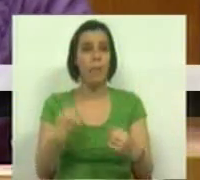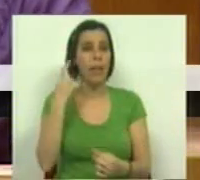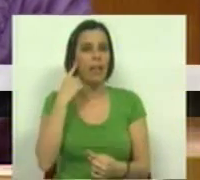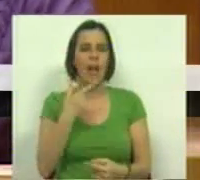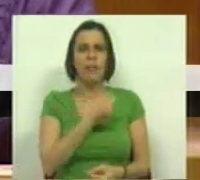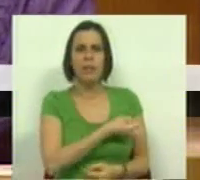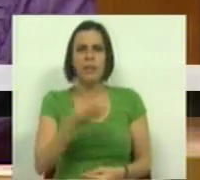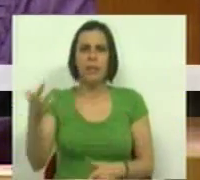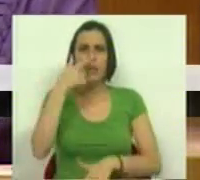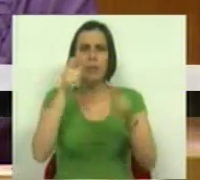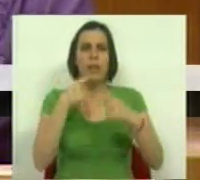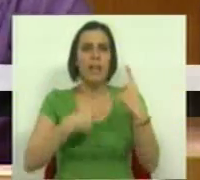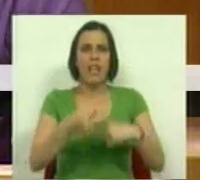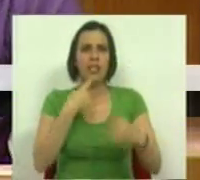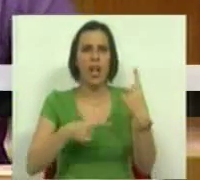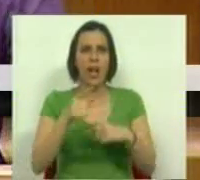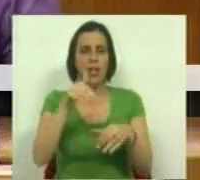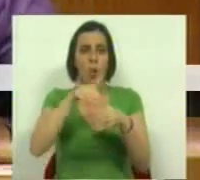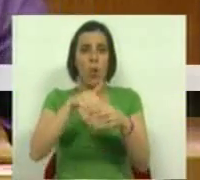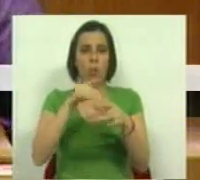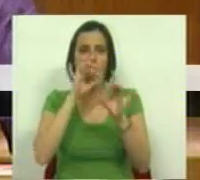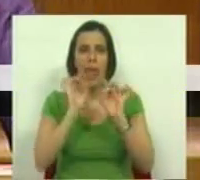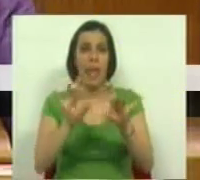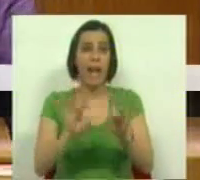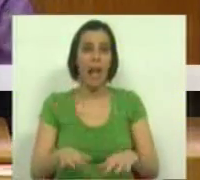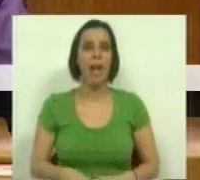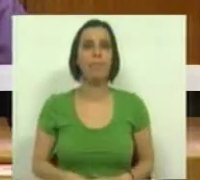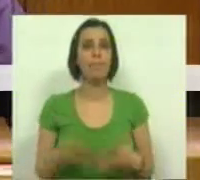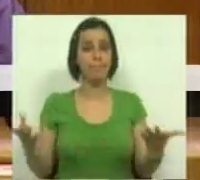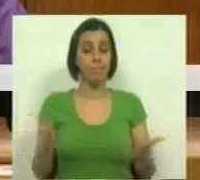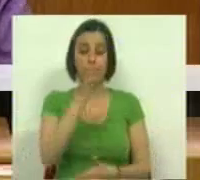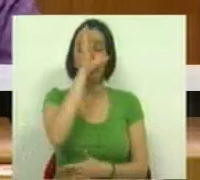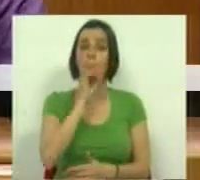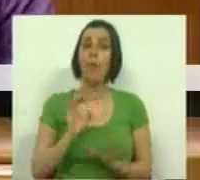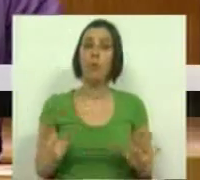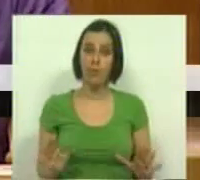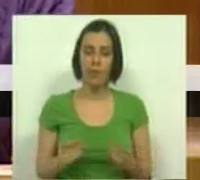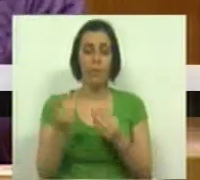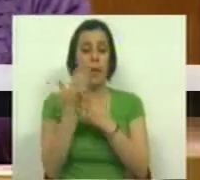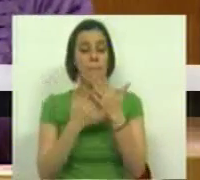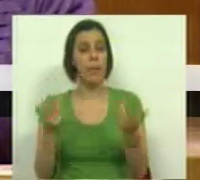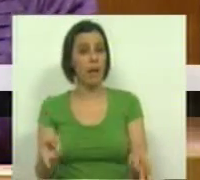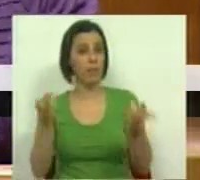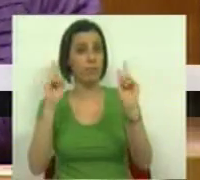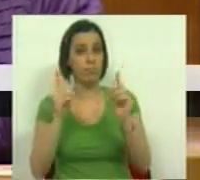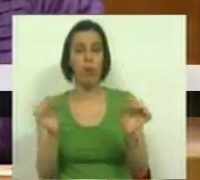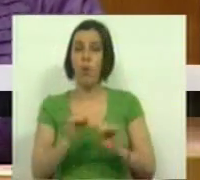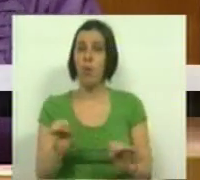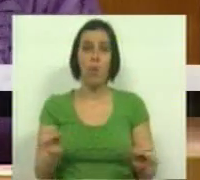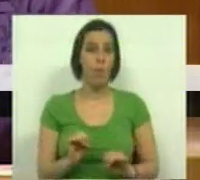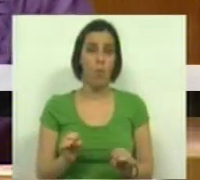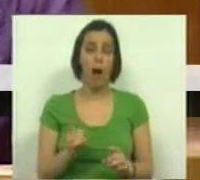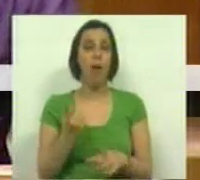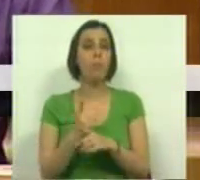de centenas e centenas de queixas sobre o seu conteúdo enganador. Para o Governo, que o mercado liberalizado não